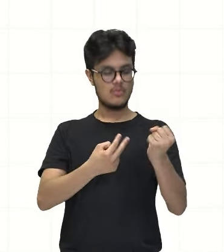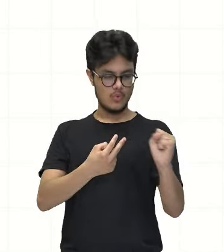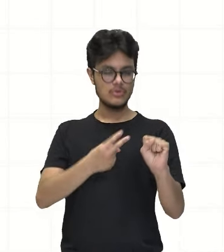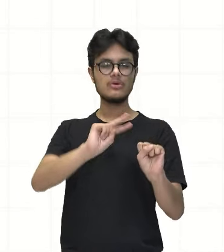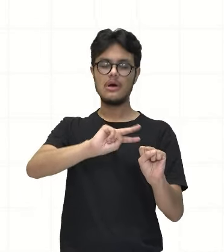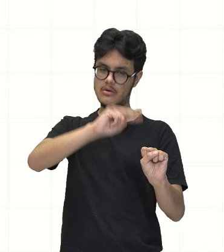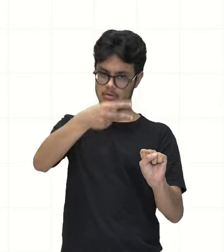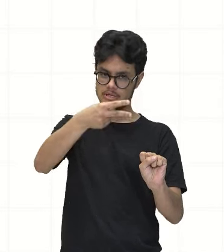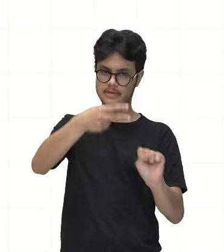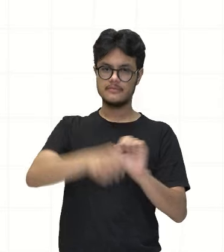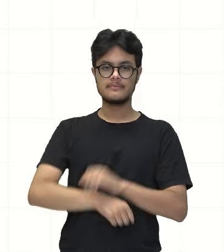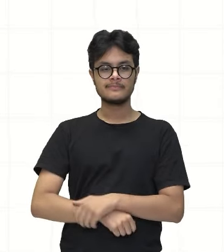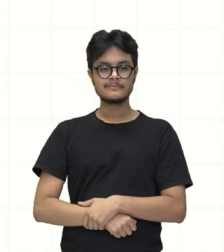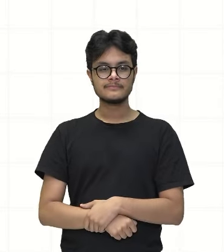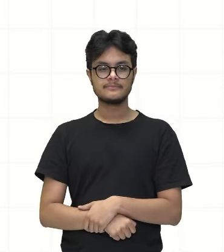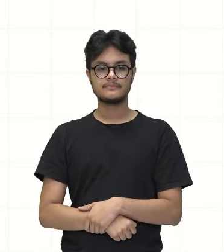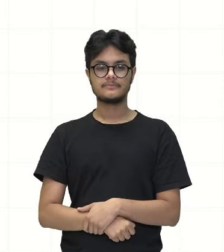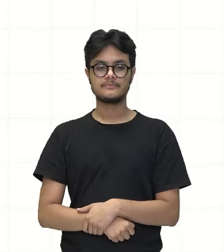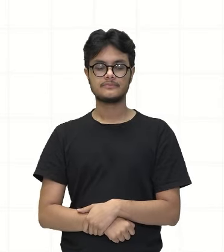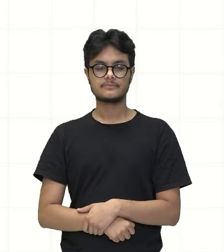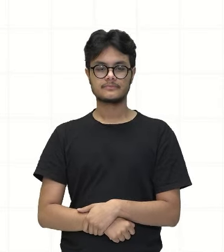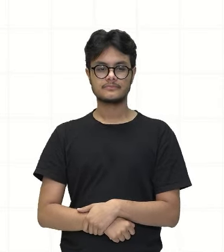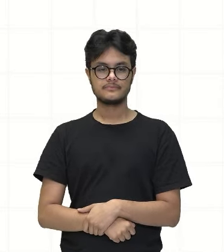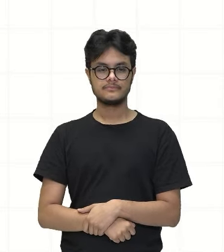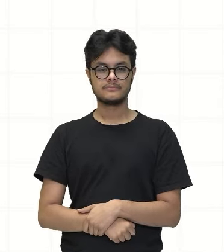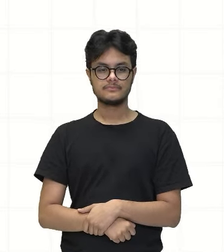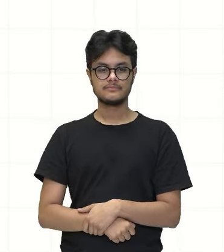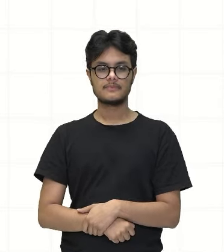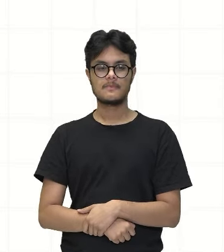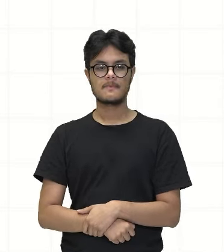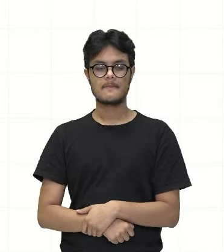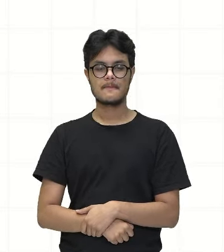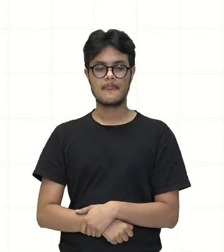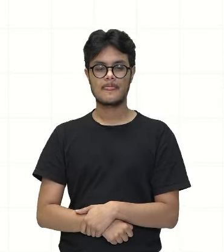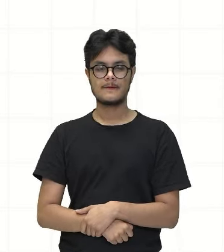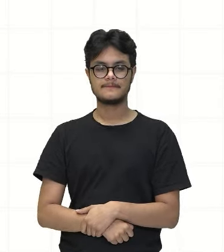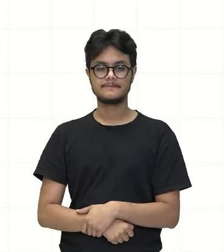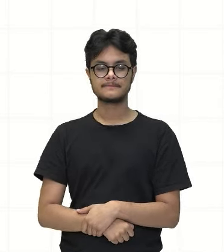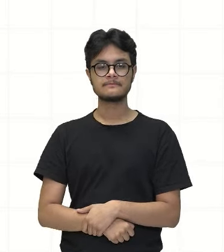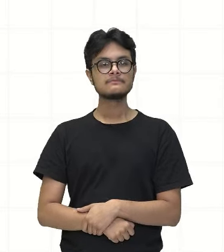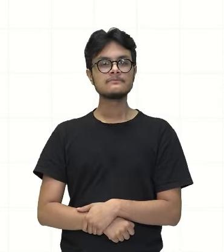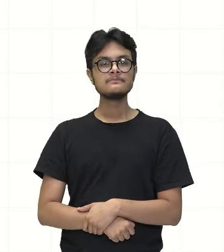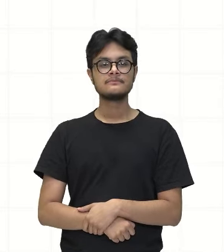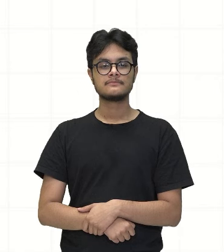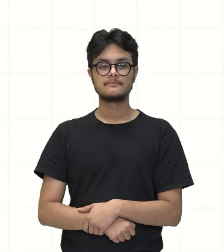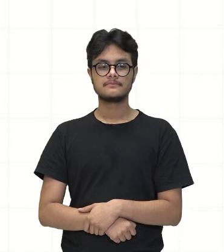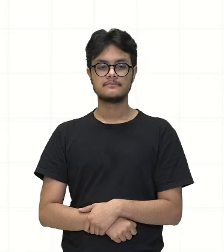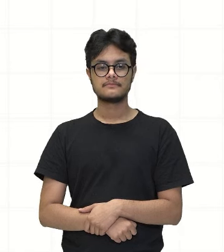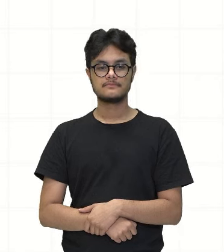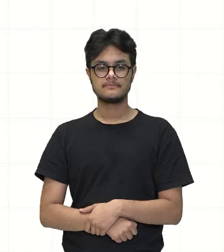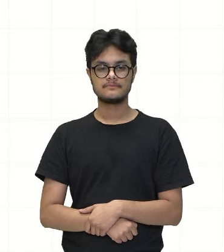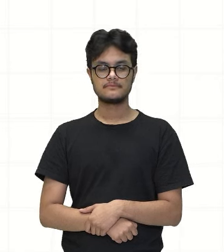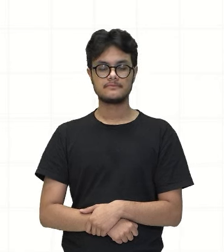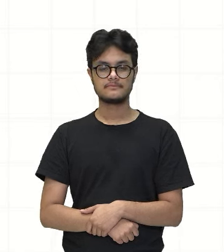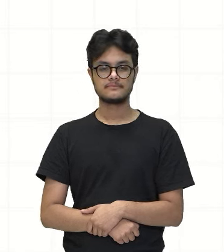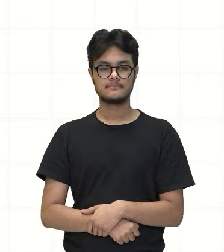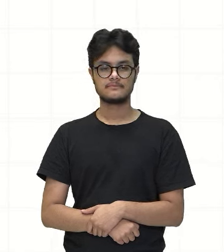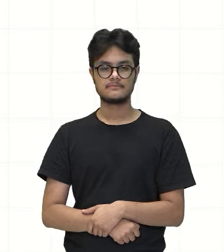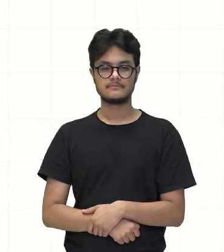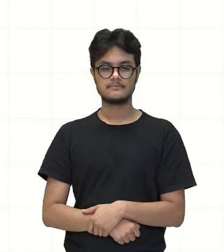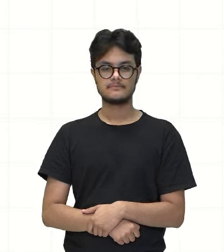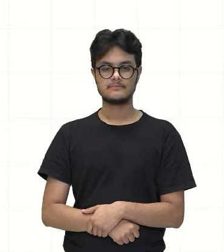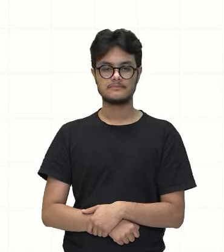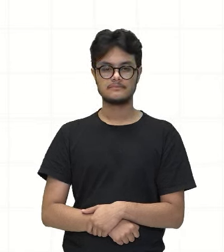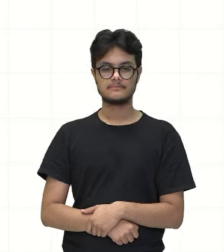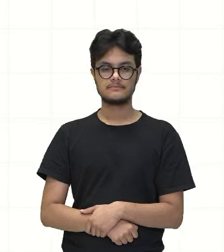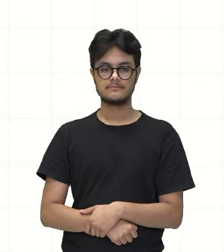cateto e elevar ao quadrado. E essa medida vai ser igual a essa multiplicação, hipotenusa pela projeção do cateto